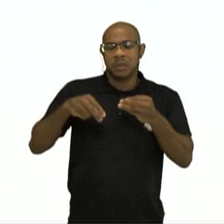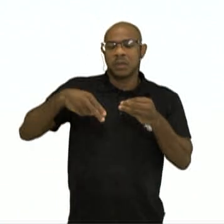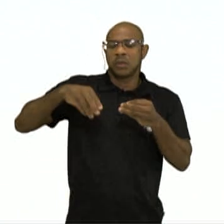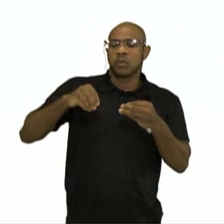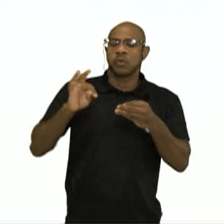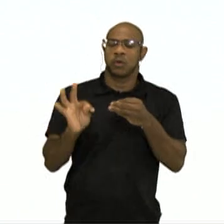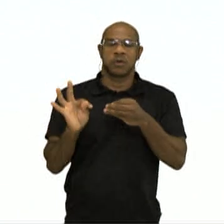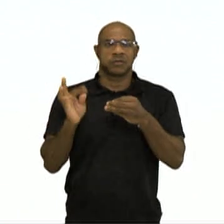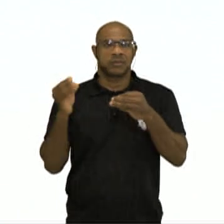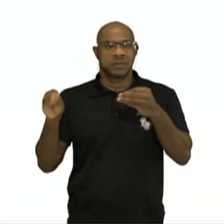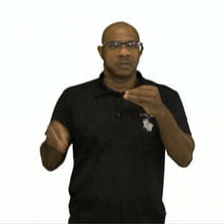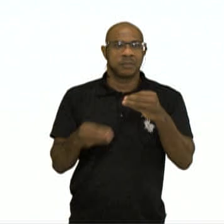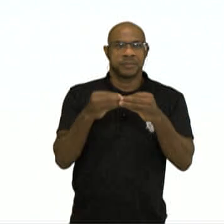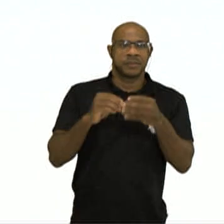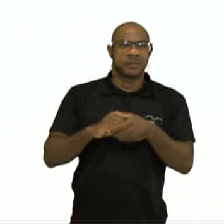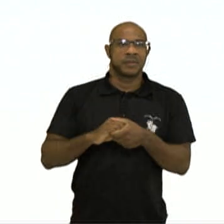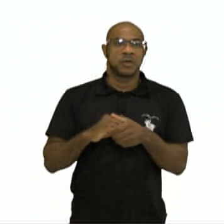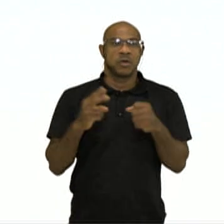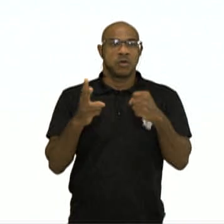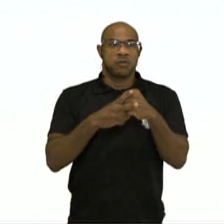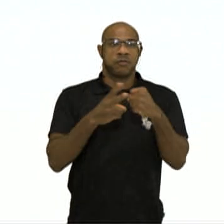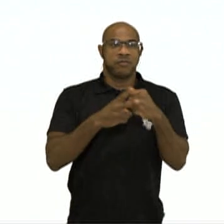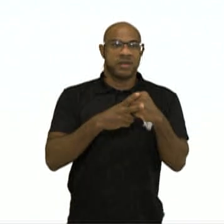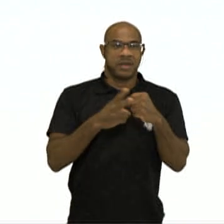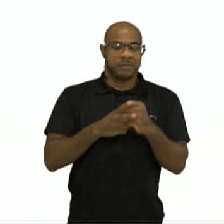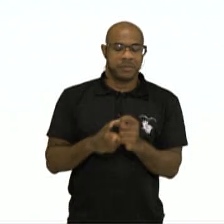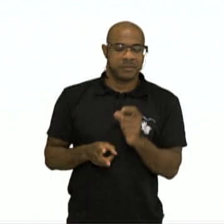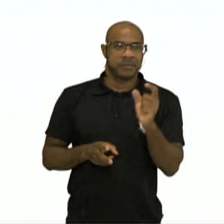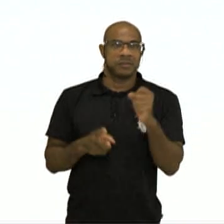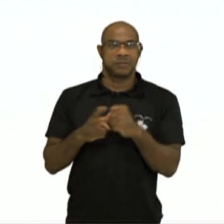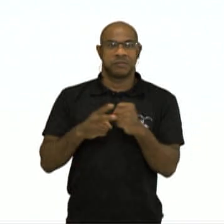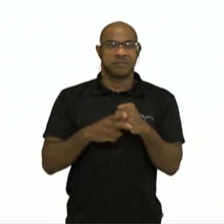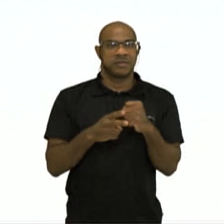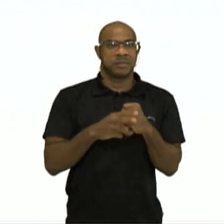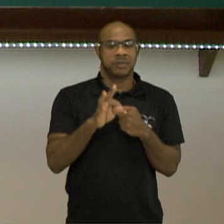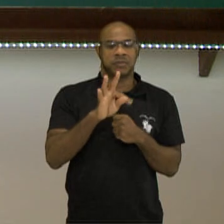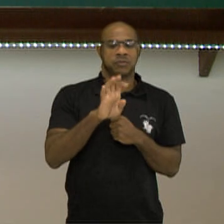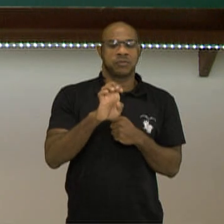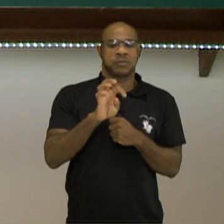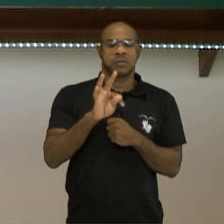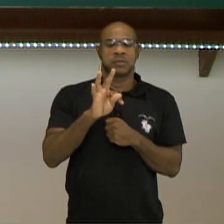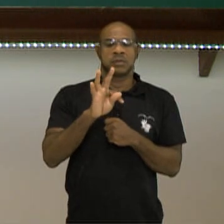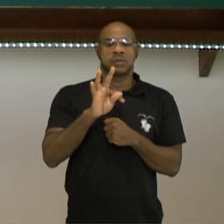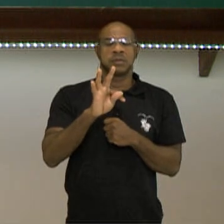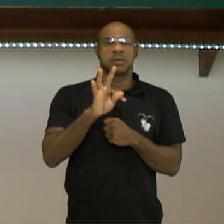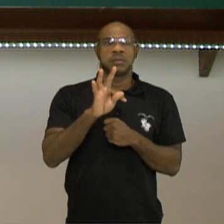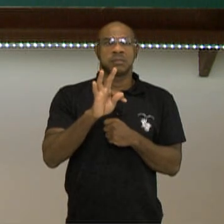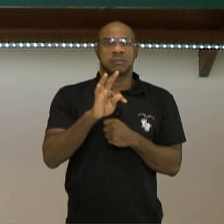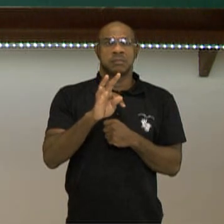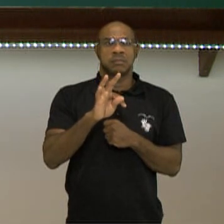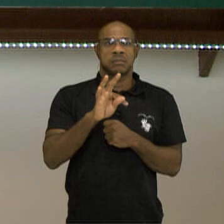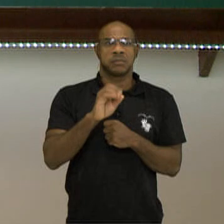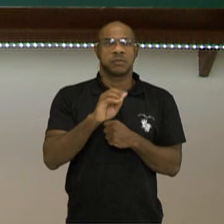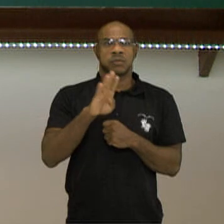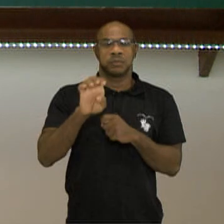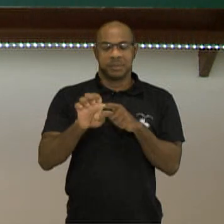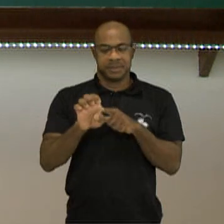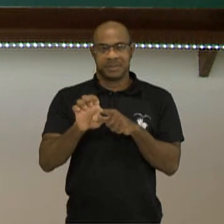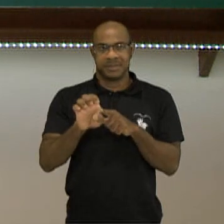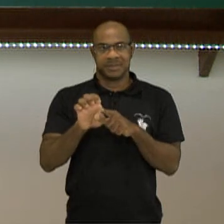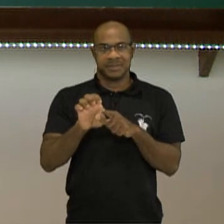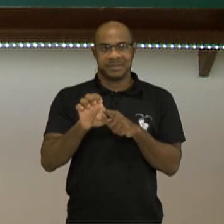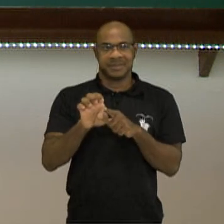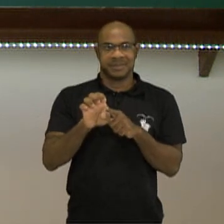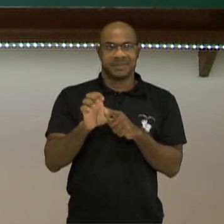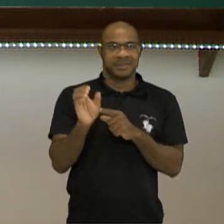acrescento entre o verbo to be e o going. Então você se lembra que o verbo to be é o nosso verbo auxiliar, sim? Ele vem ali